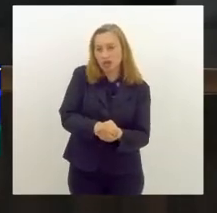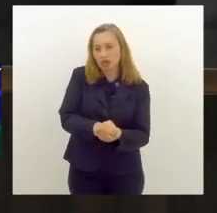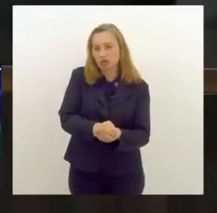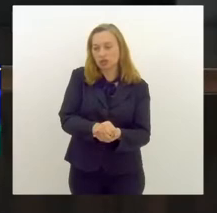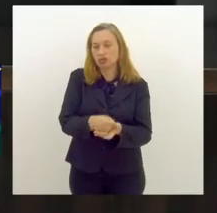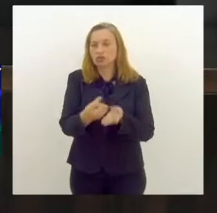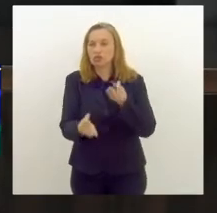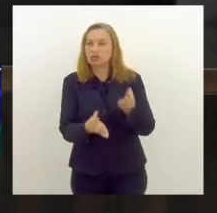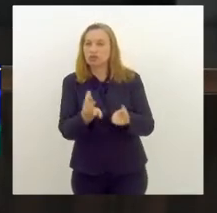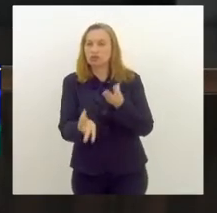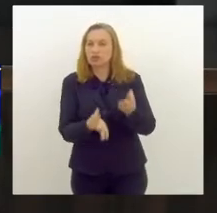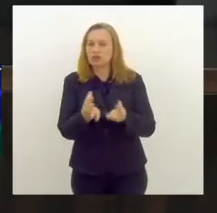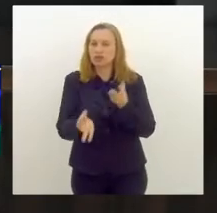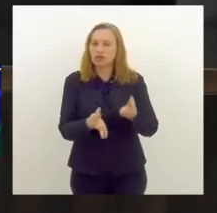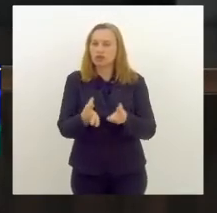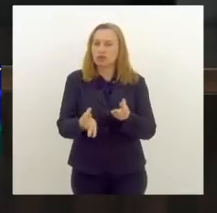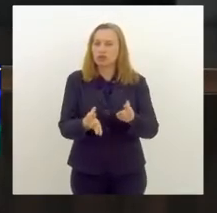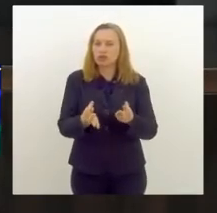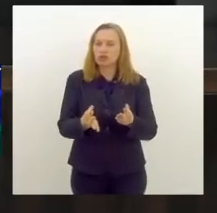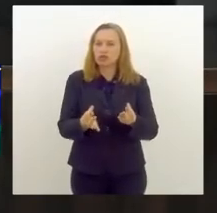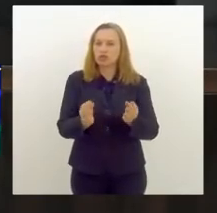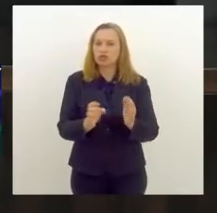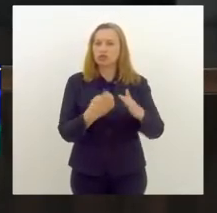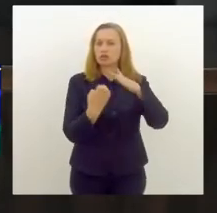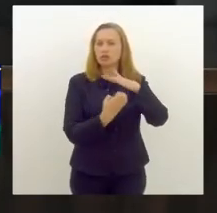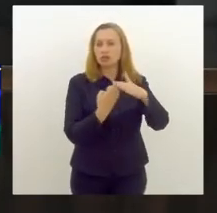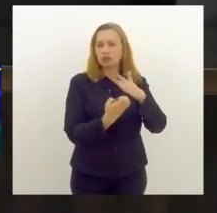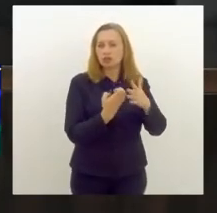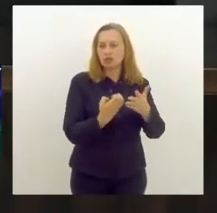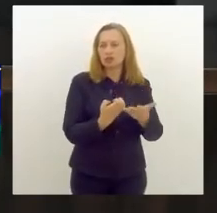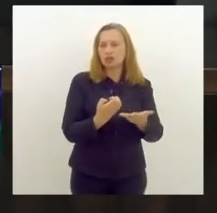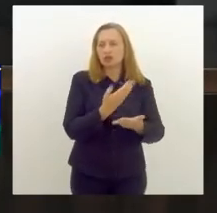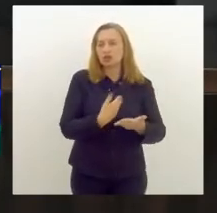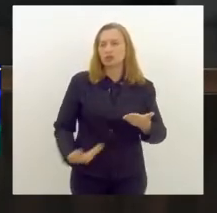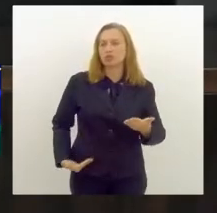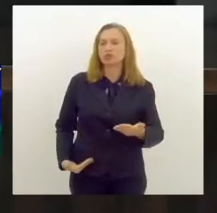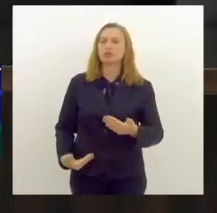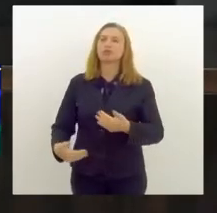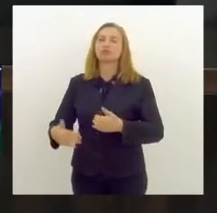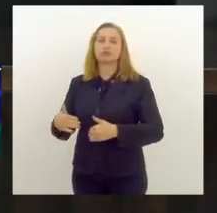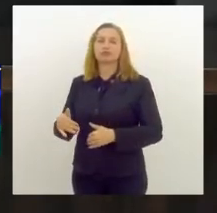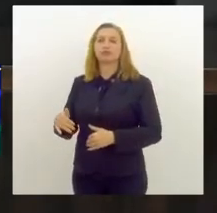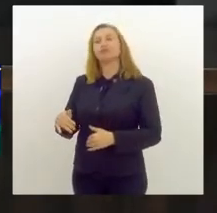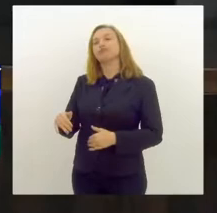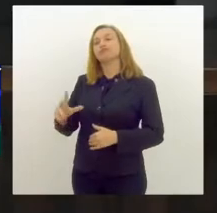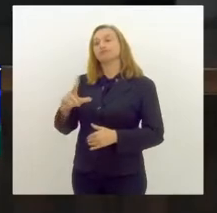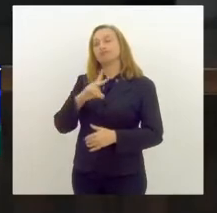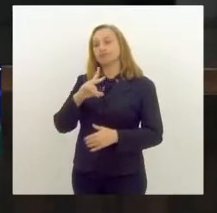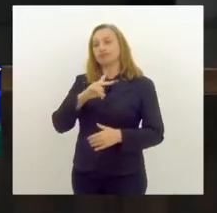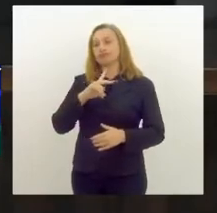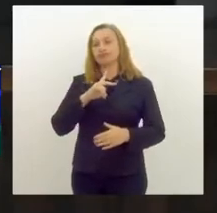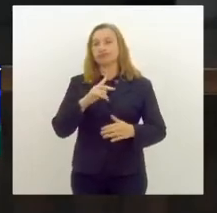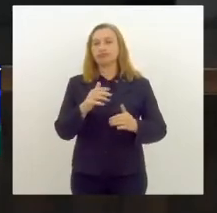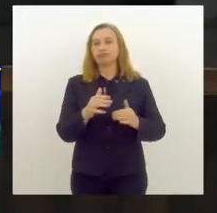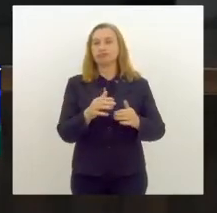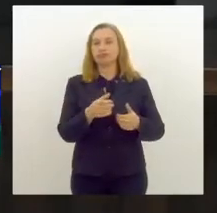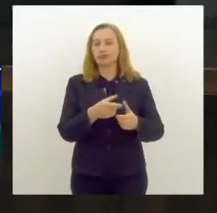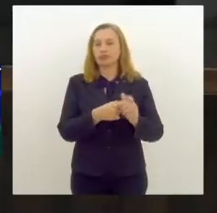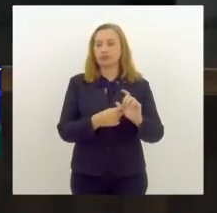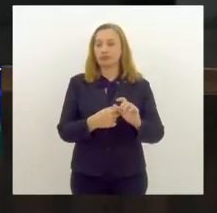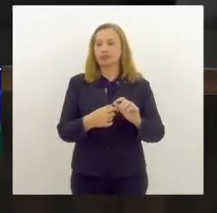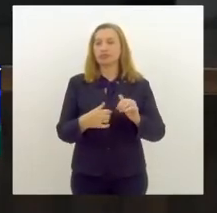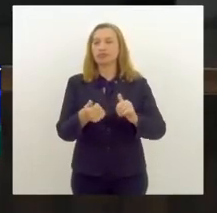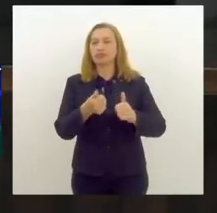tratamento públicas e privadas dos dependentes químicos do Estado do Rio de Janeiro. Pareceres da Comissão de Constituição e Justiça pela condicionalidade,